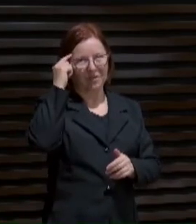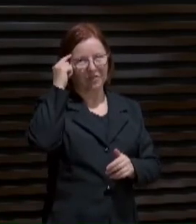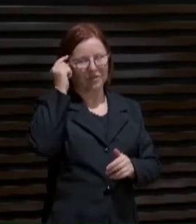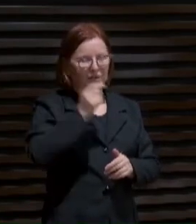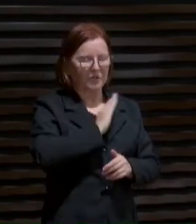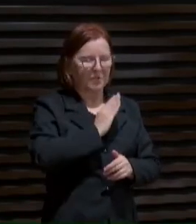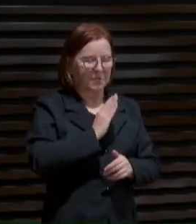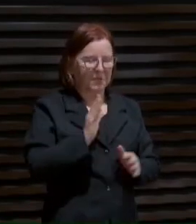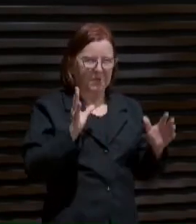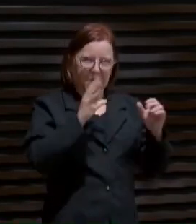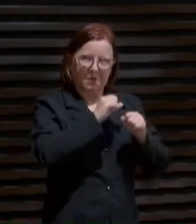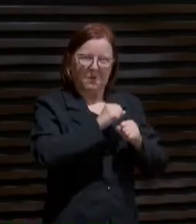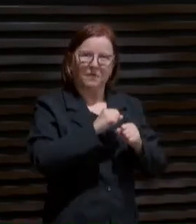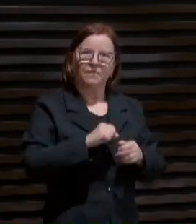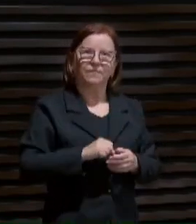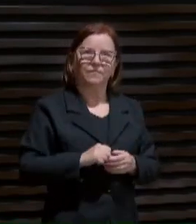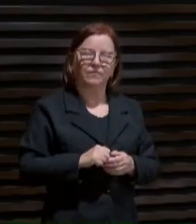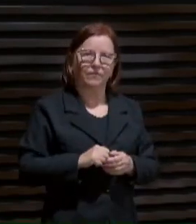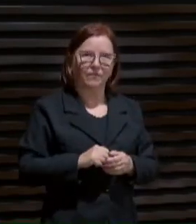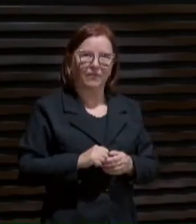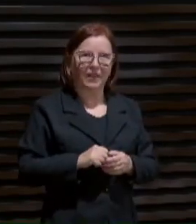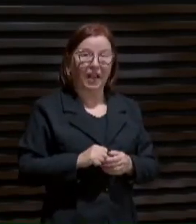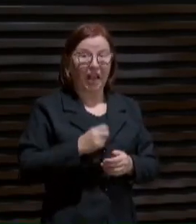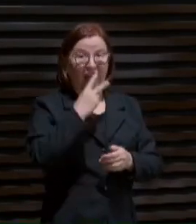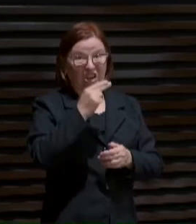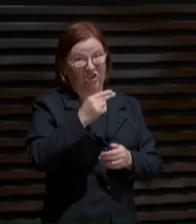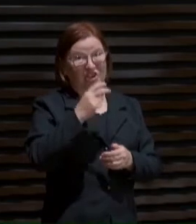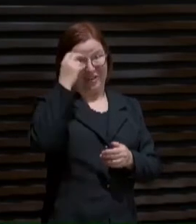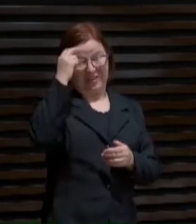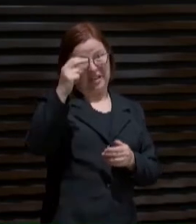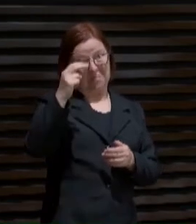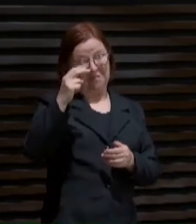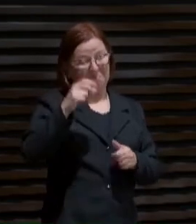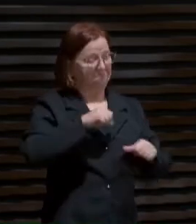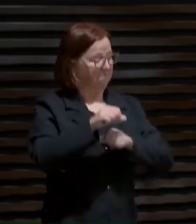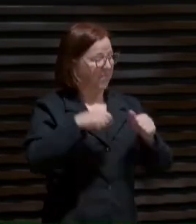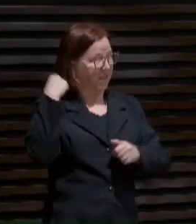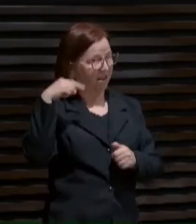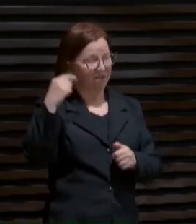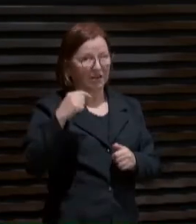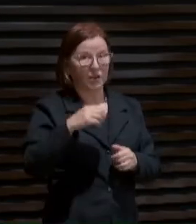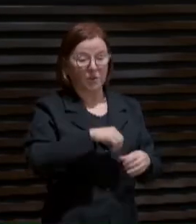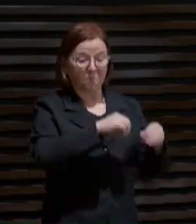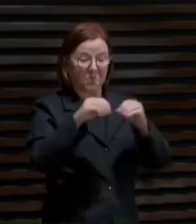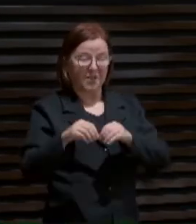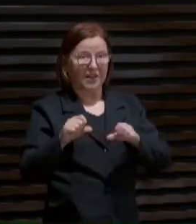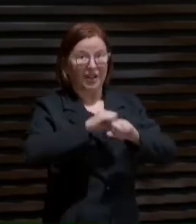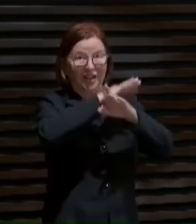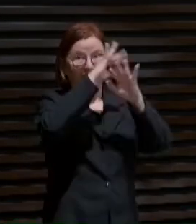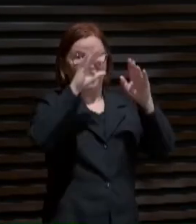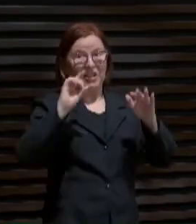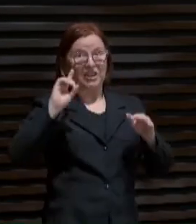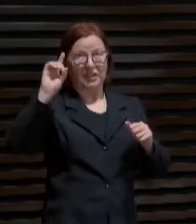inculcando-se por sábios tornaram-se loucos e mudaram a glória do Deus incorruptível em semelhança